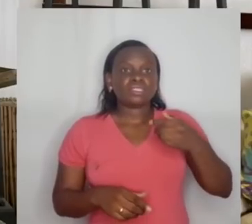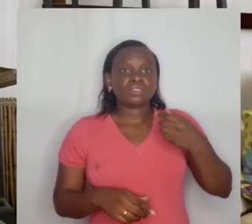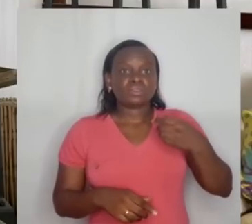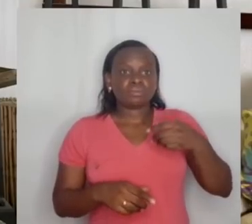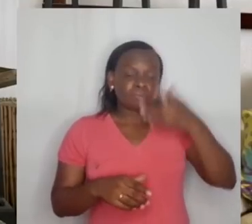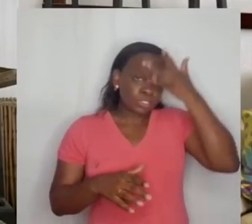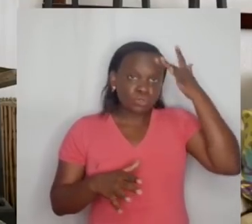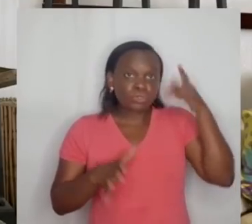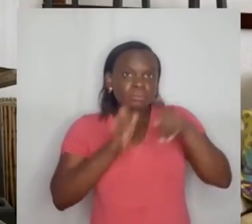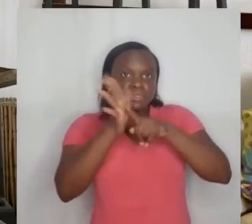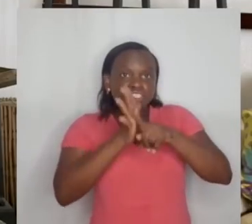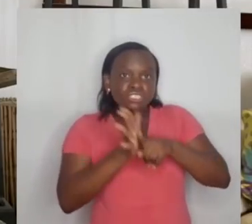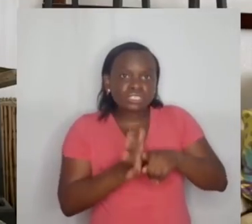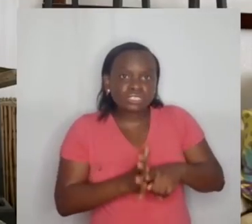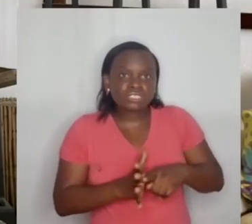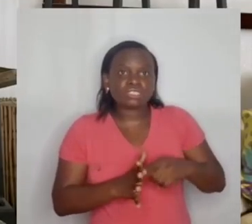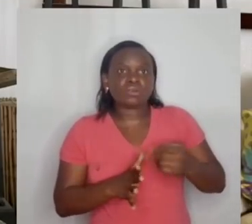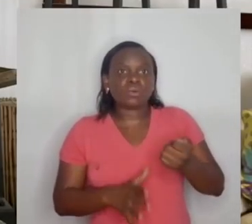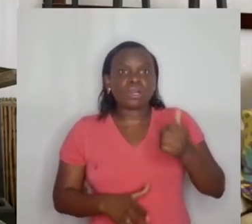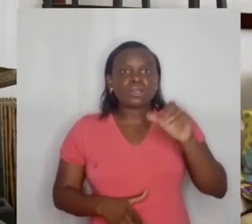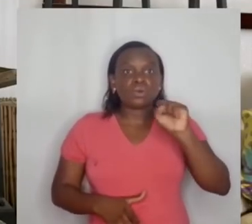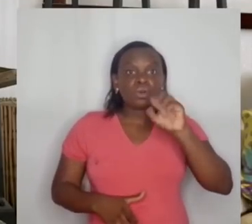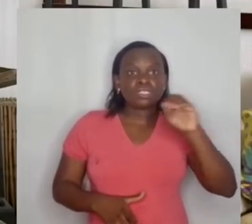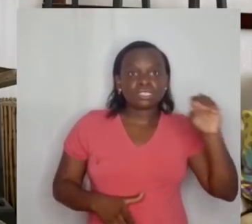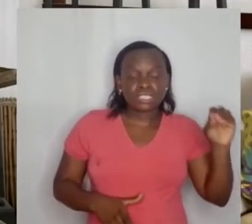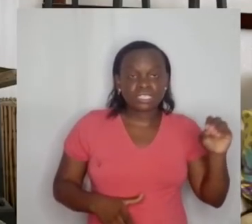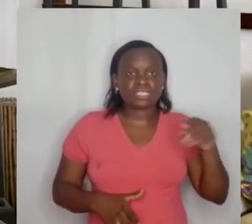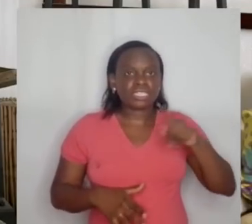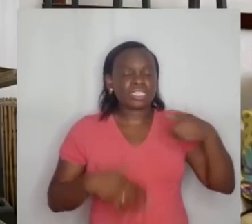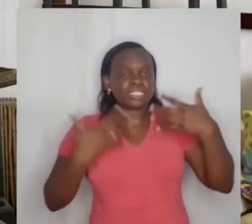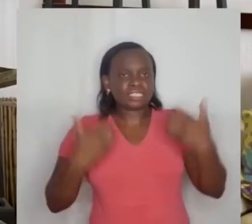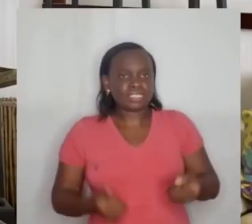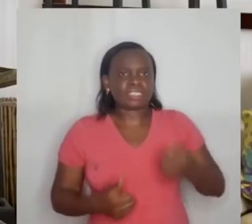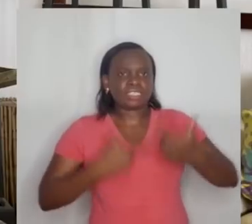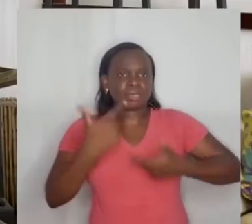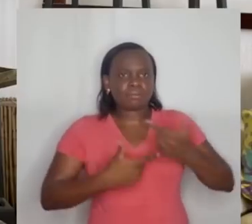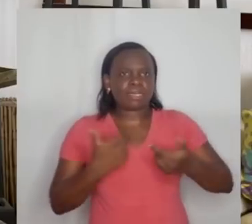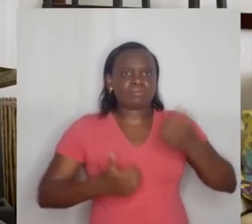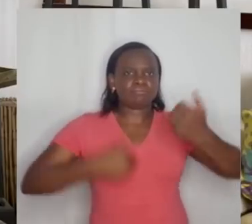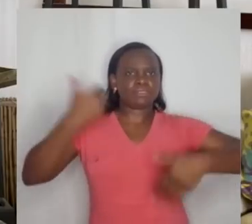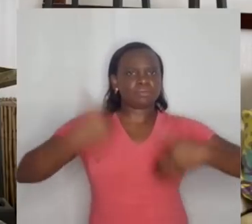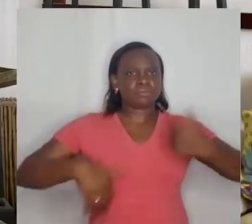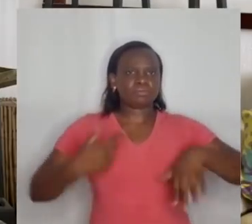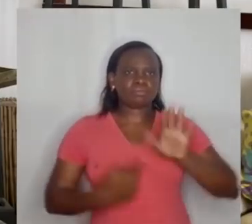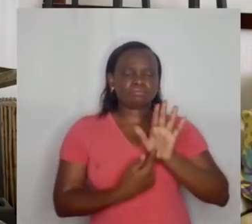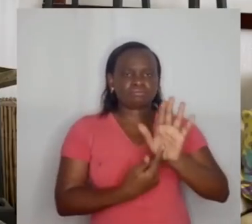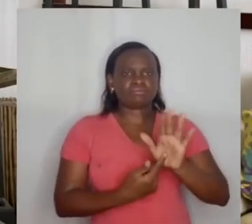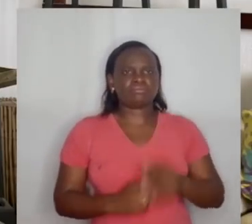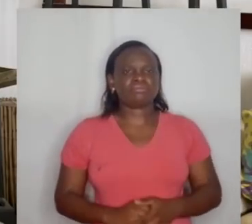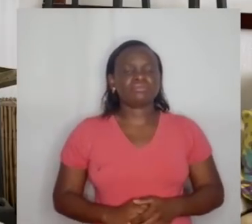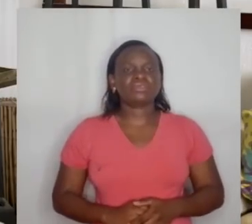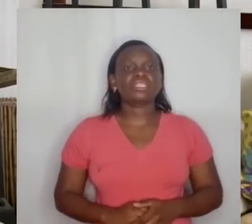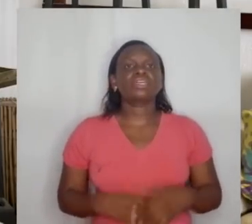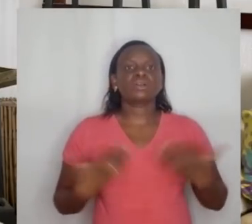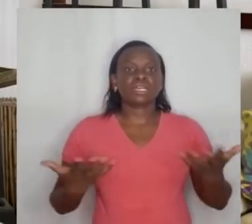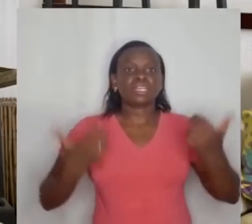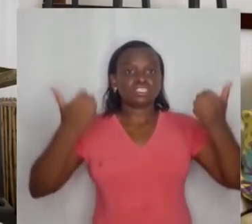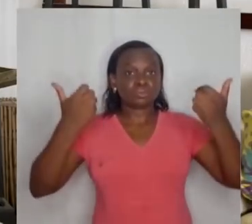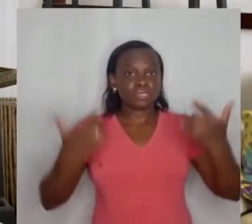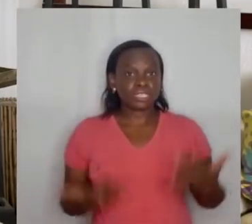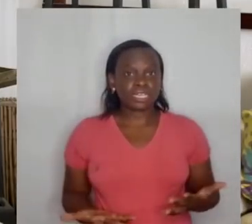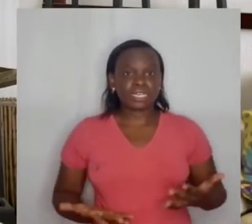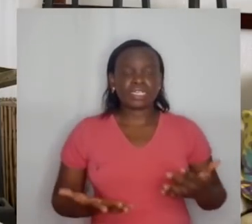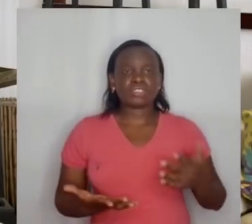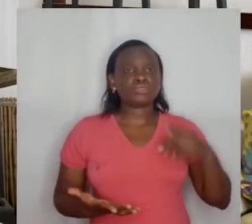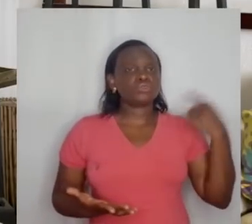800 pesquisadores que submeteram e que escreveram seus trabalhos. Eu quero assinalar que